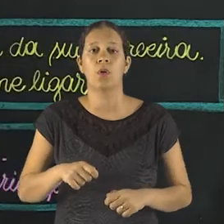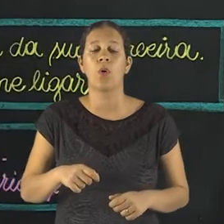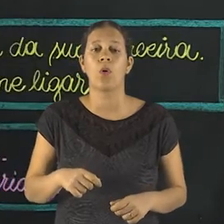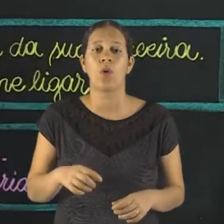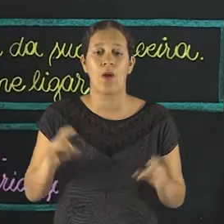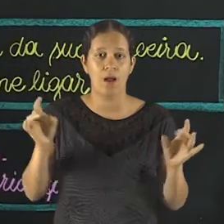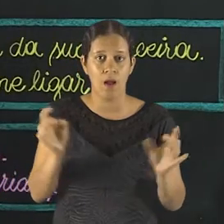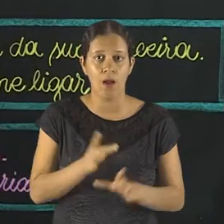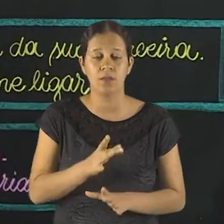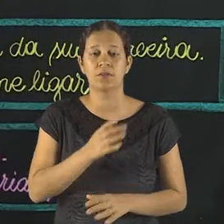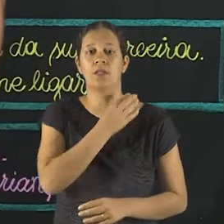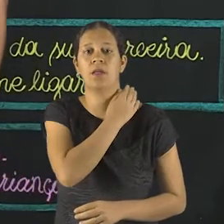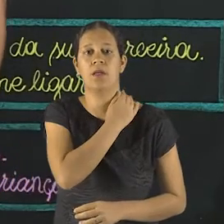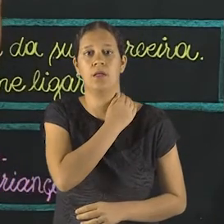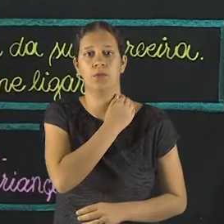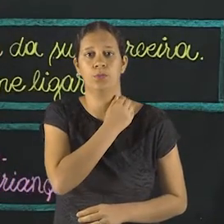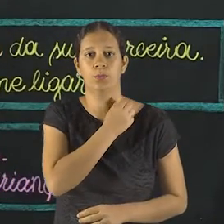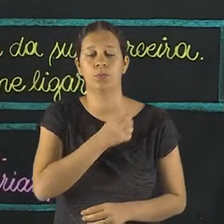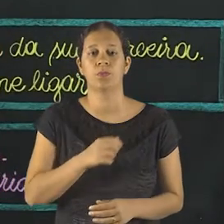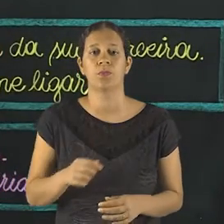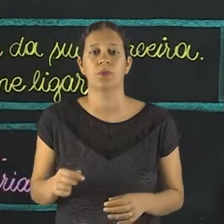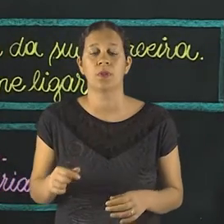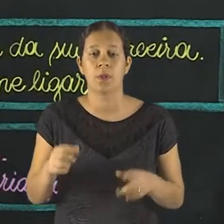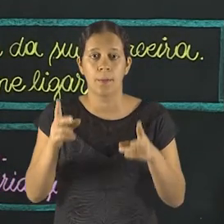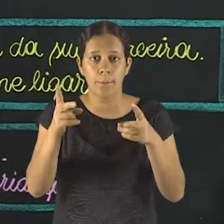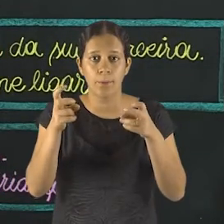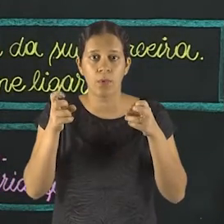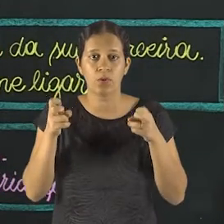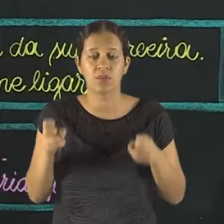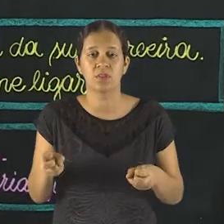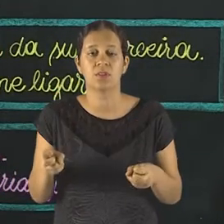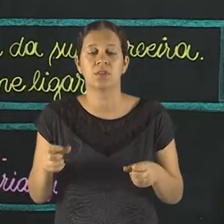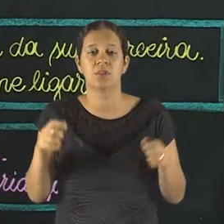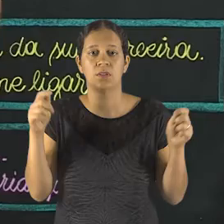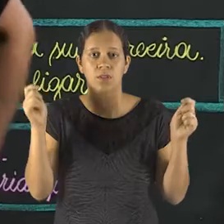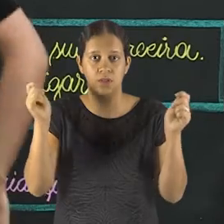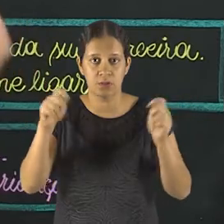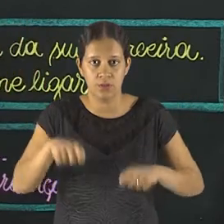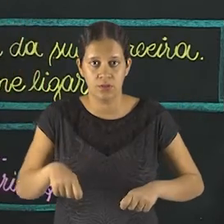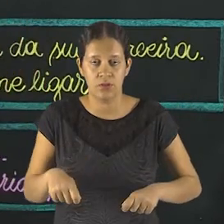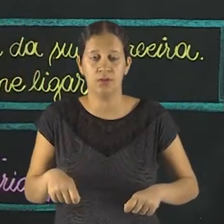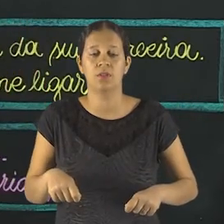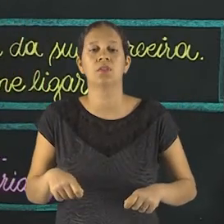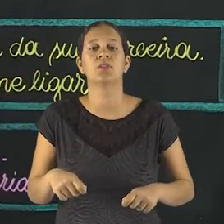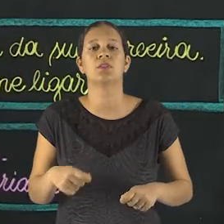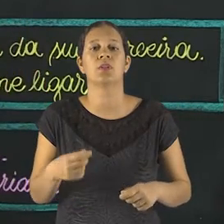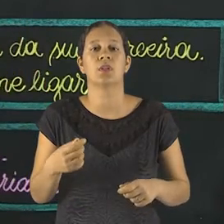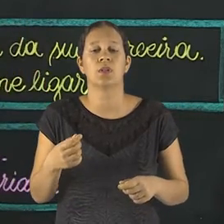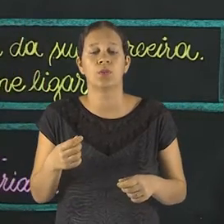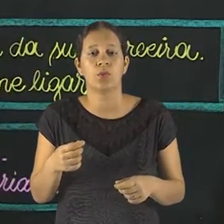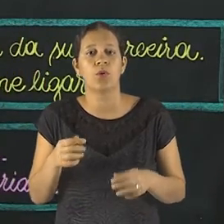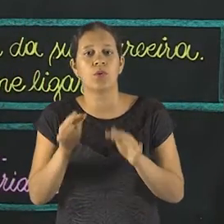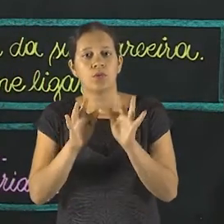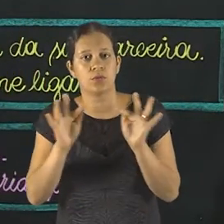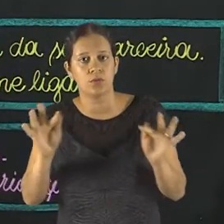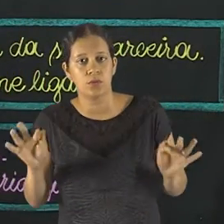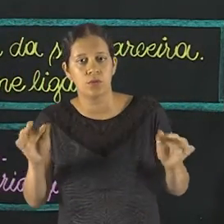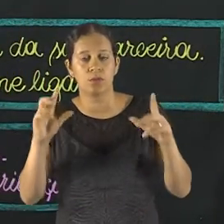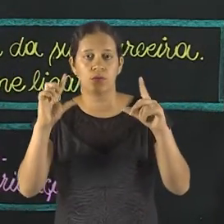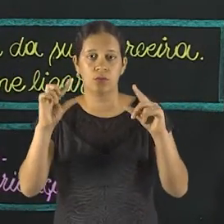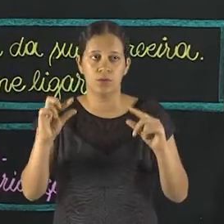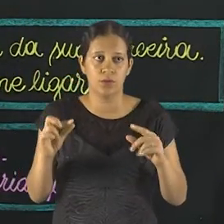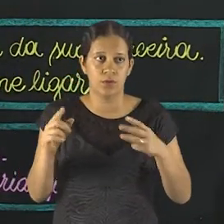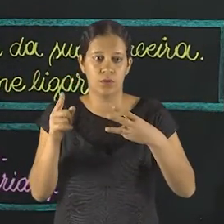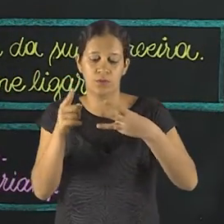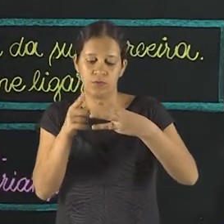quando o processo for encerrado. Então, perceba que há possibilidades indicativas de orações